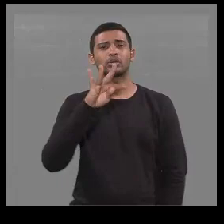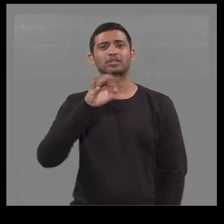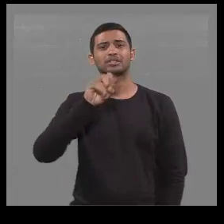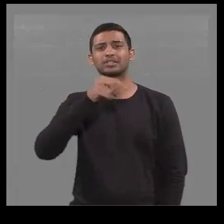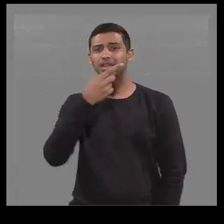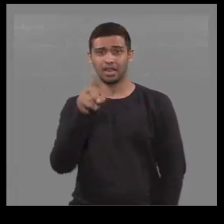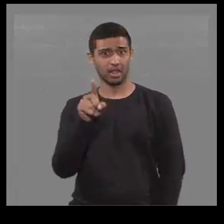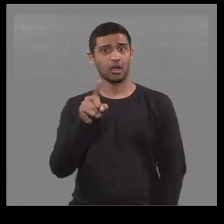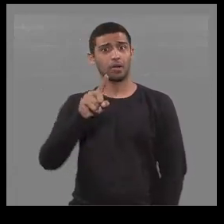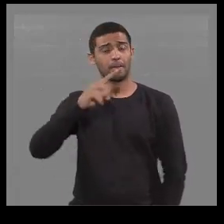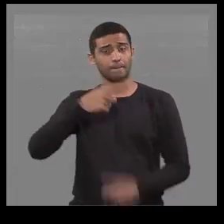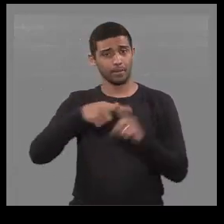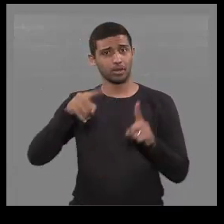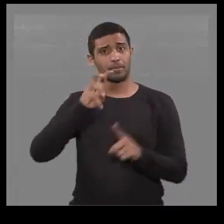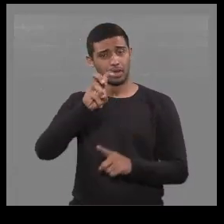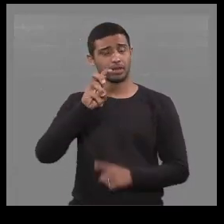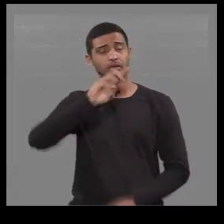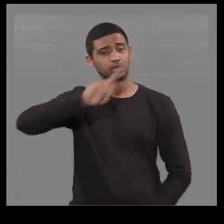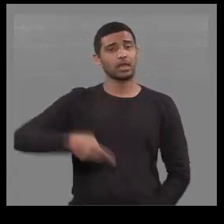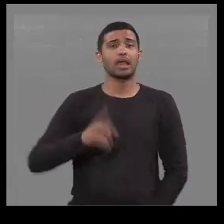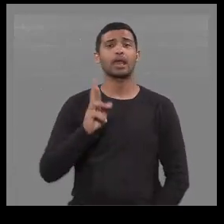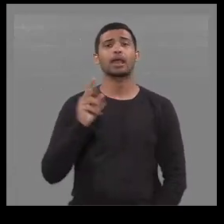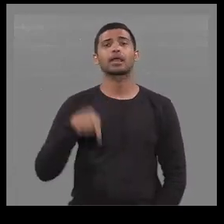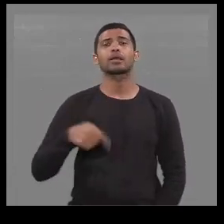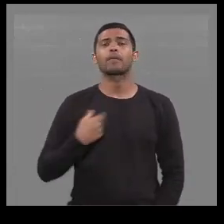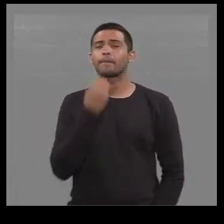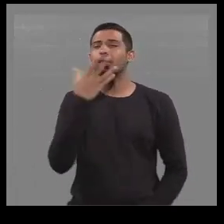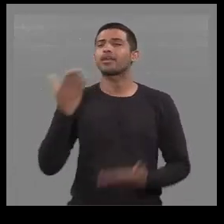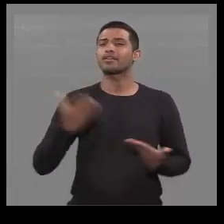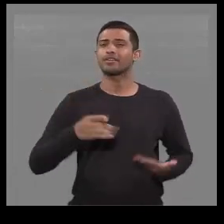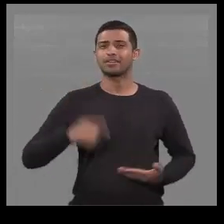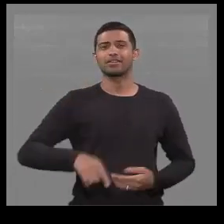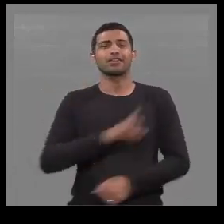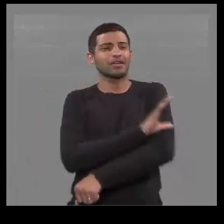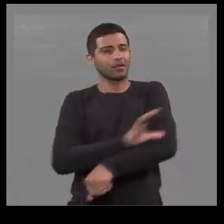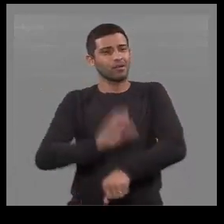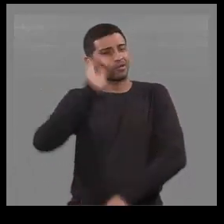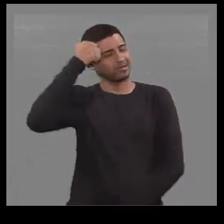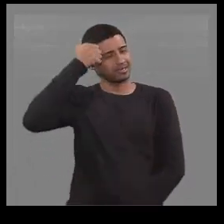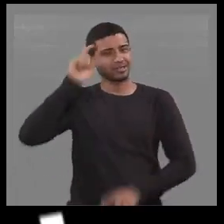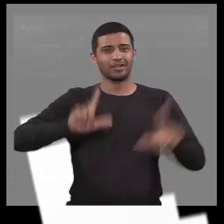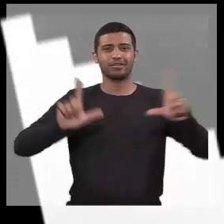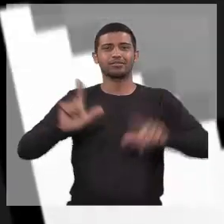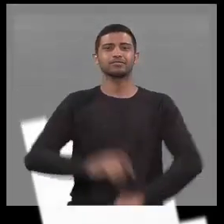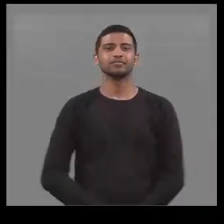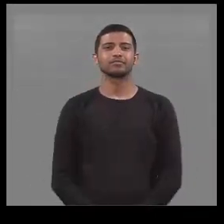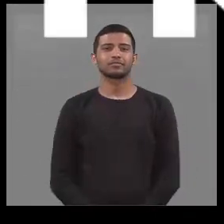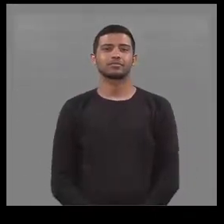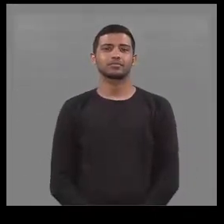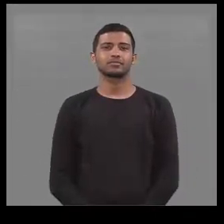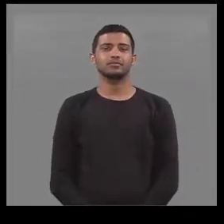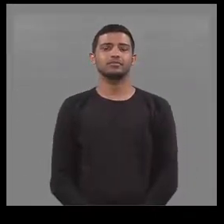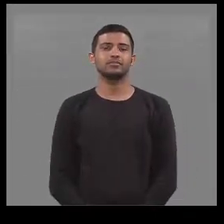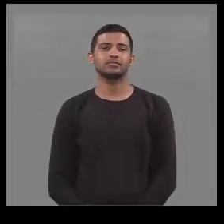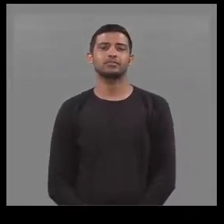trilhão no país. Sejam bem-vindos ao CUT na TV.